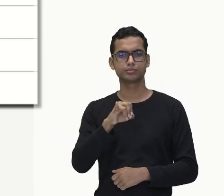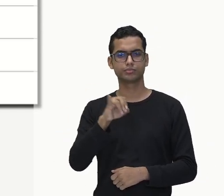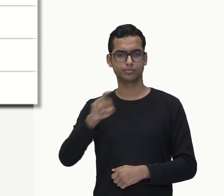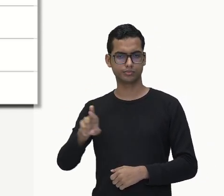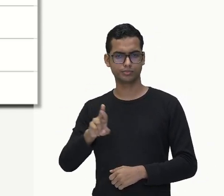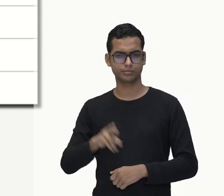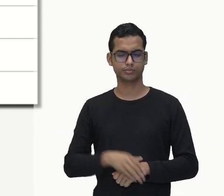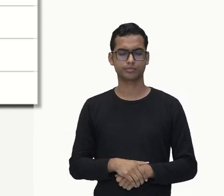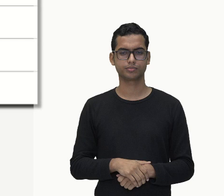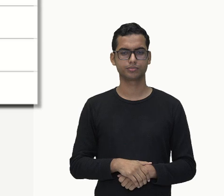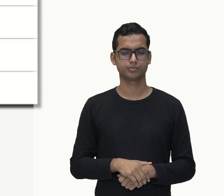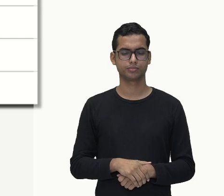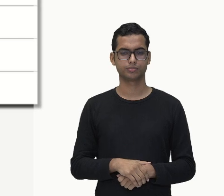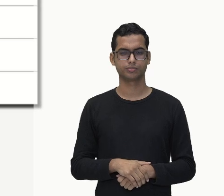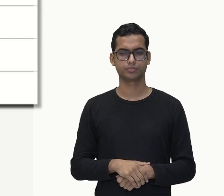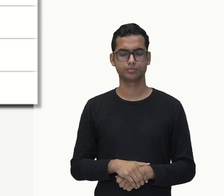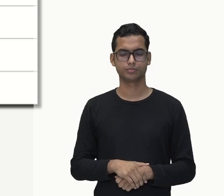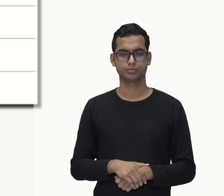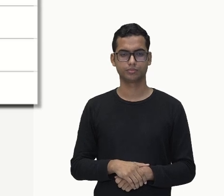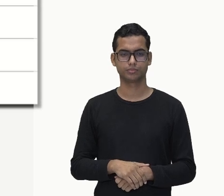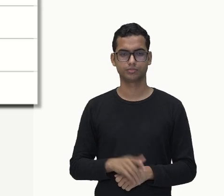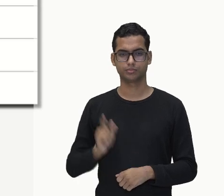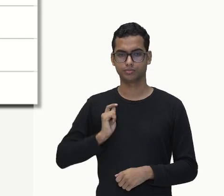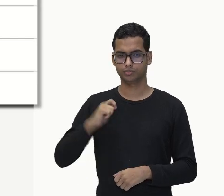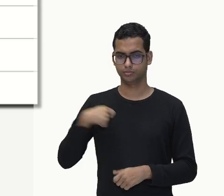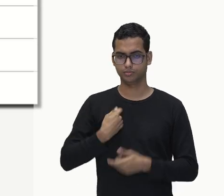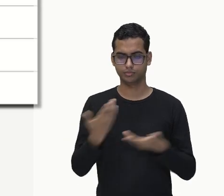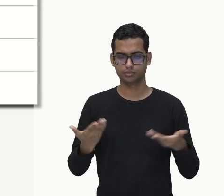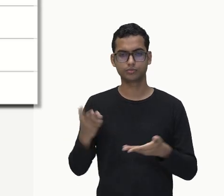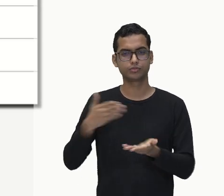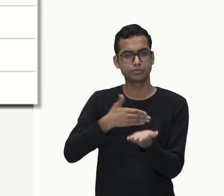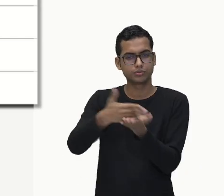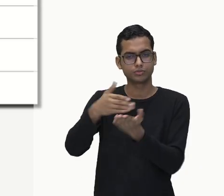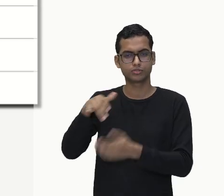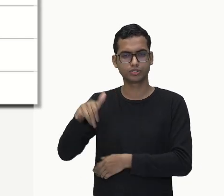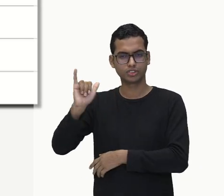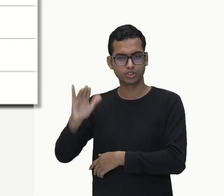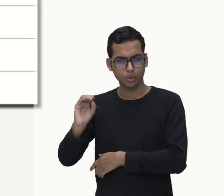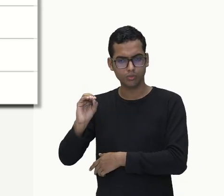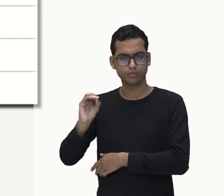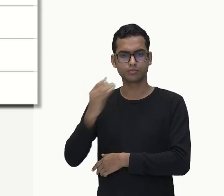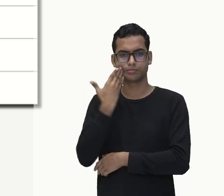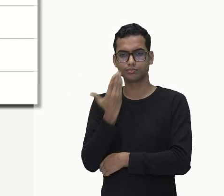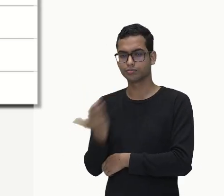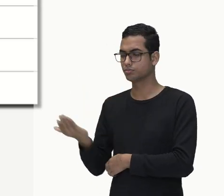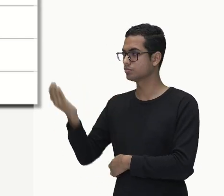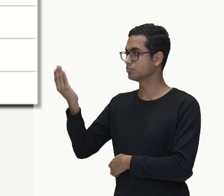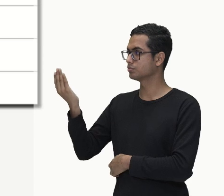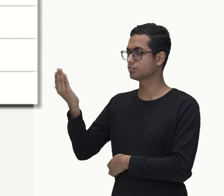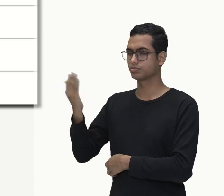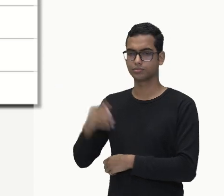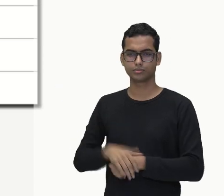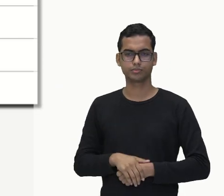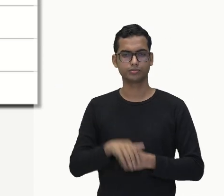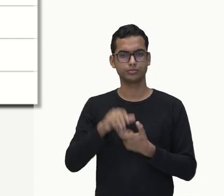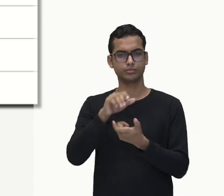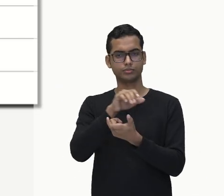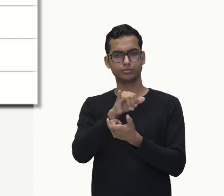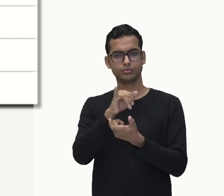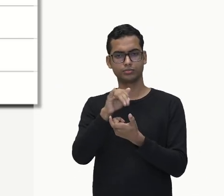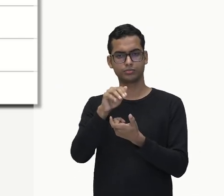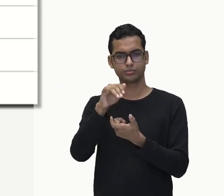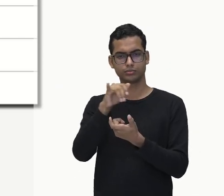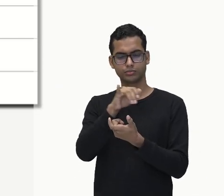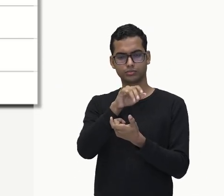ó. Então, eu ouvia. No espanhol, yo oía. Olha aí que legal, pessoal. Tu